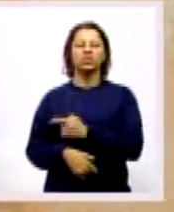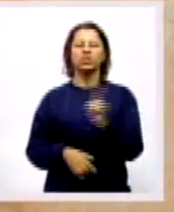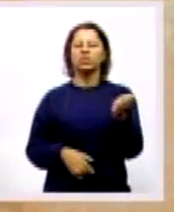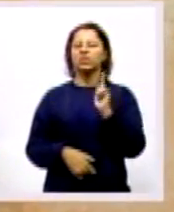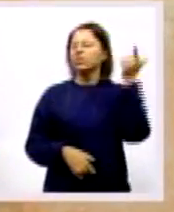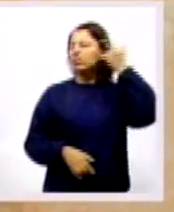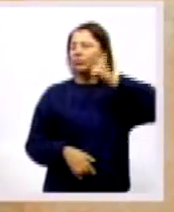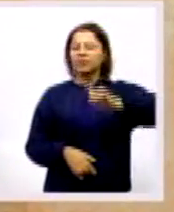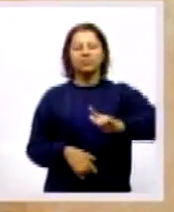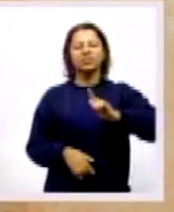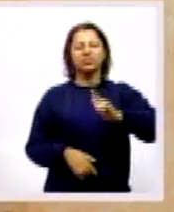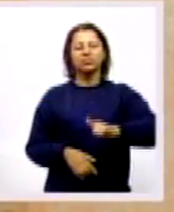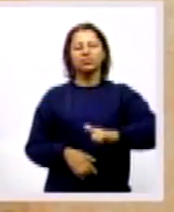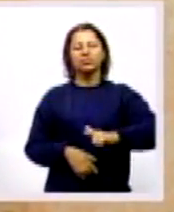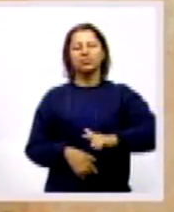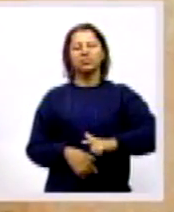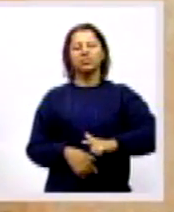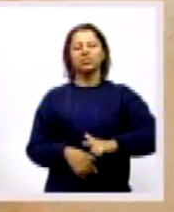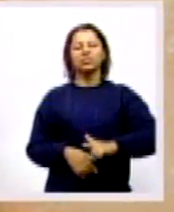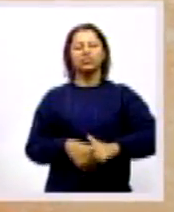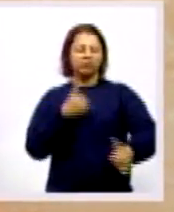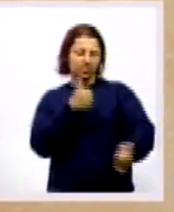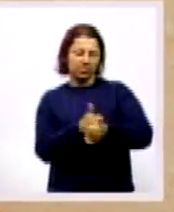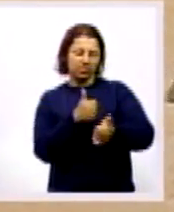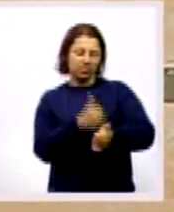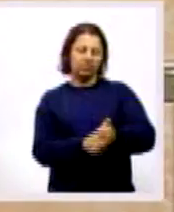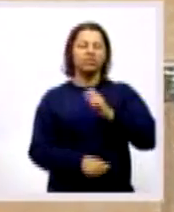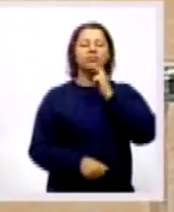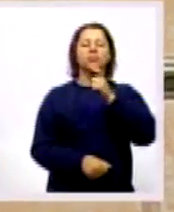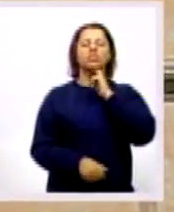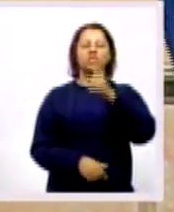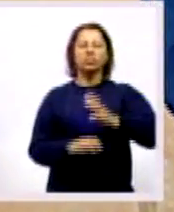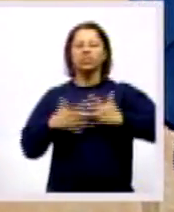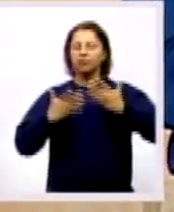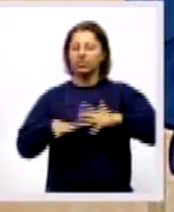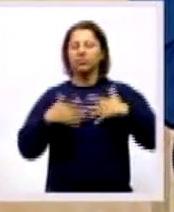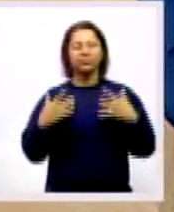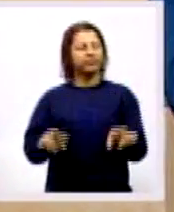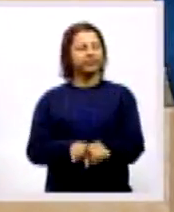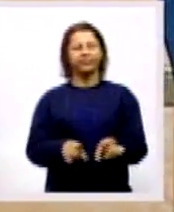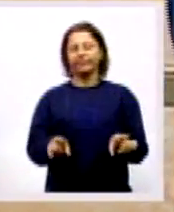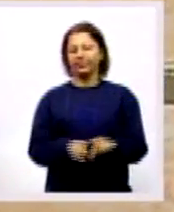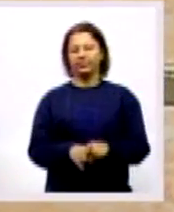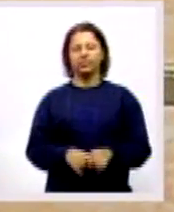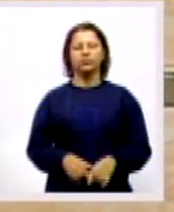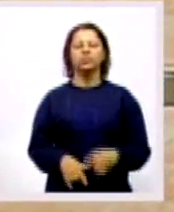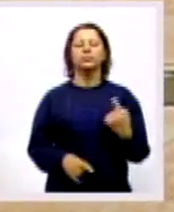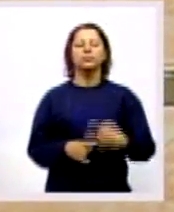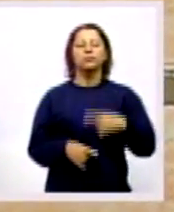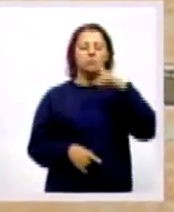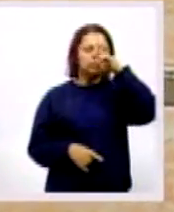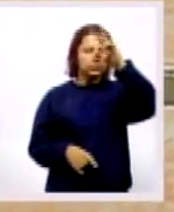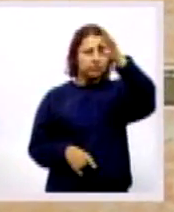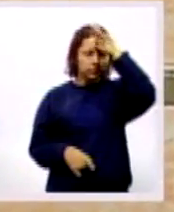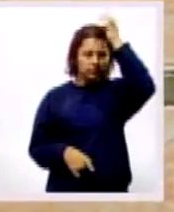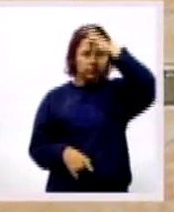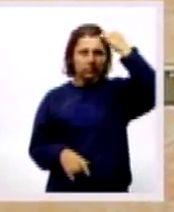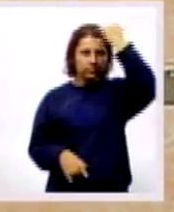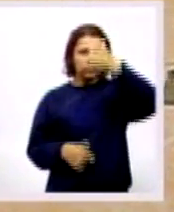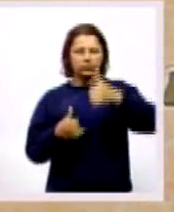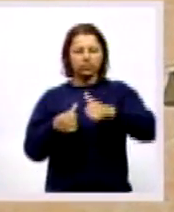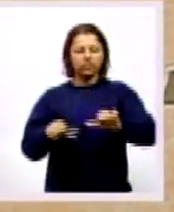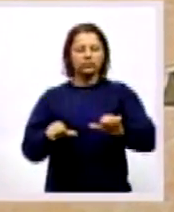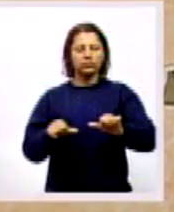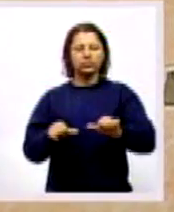vamos conseguir trazer para o nosso lado ninguém, absolutamente ninguém. A força do Espírito Santo está